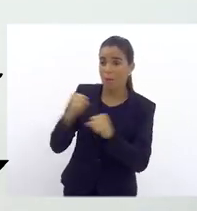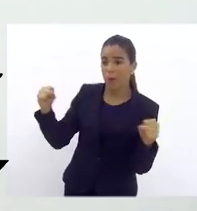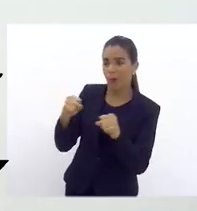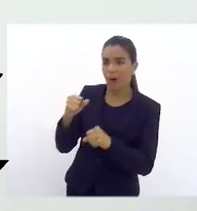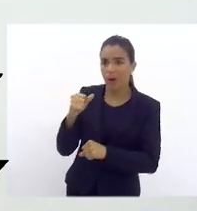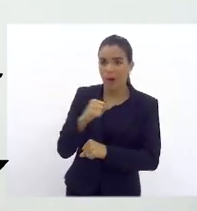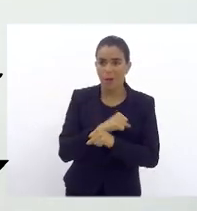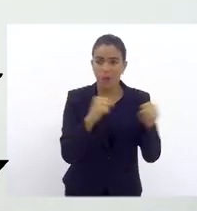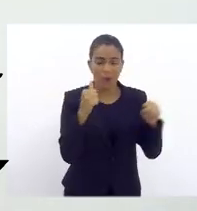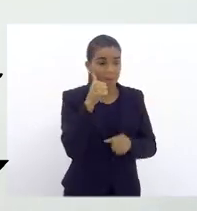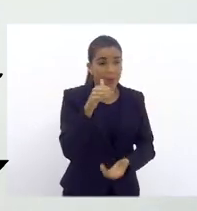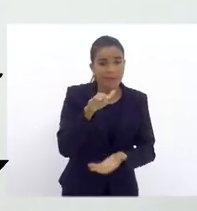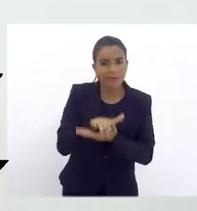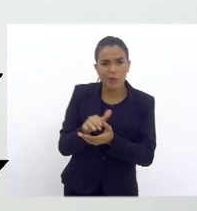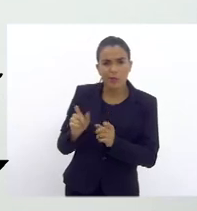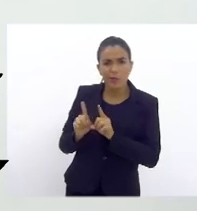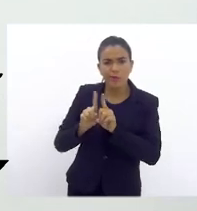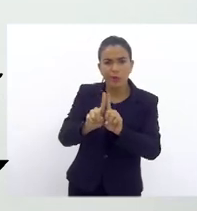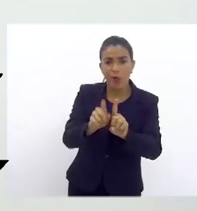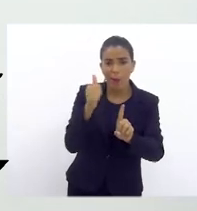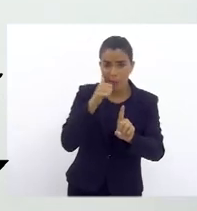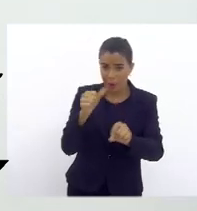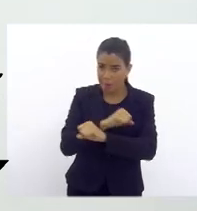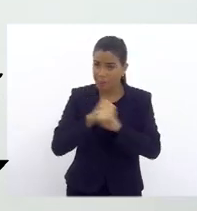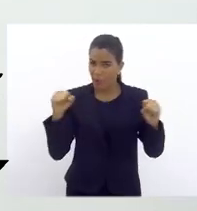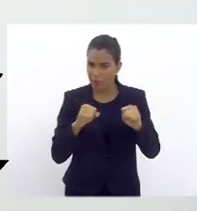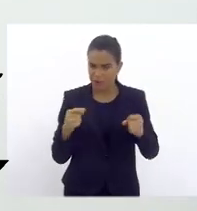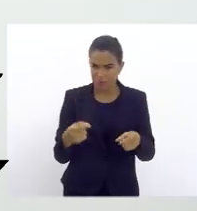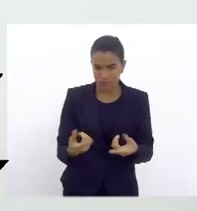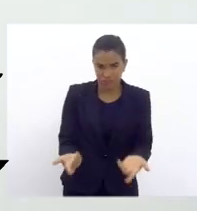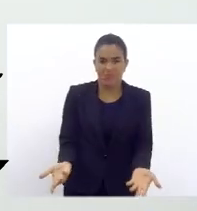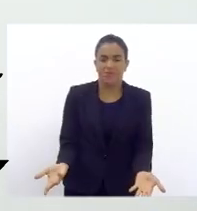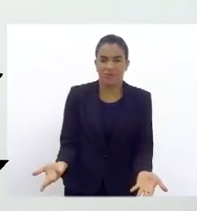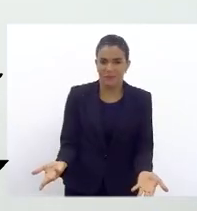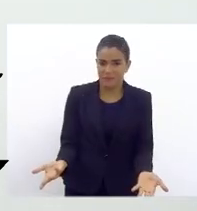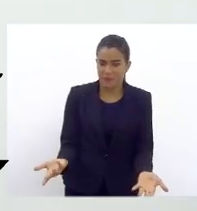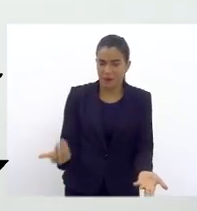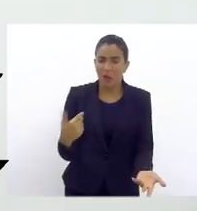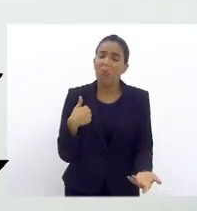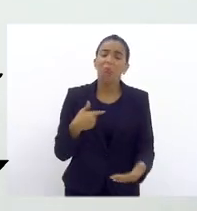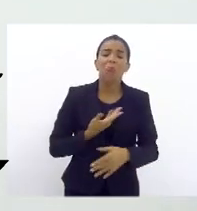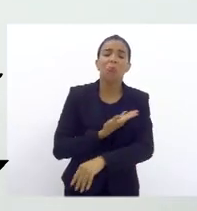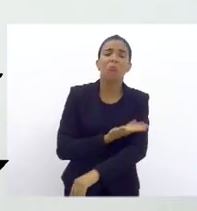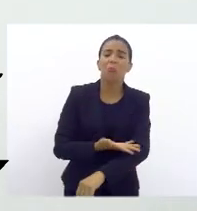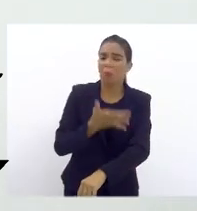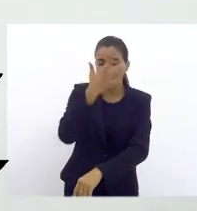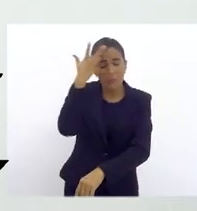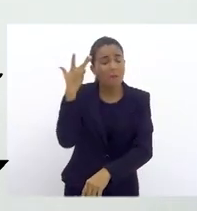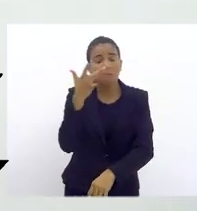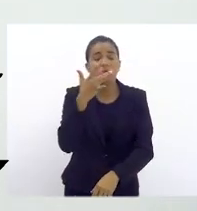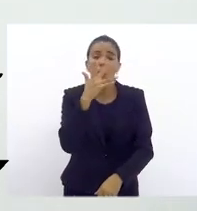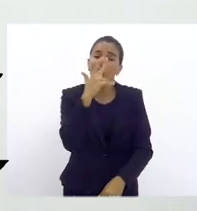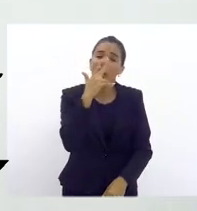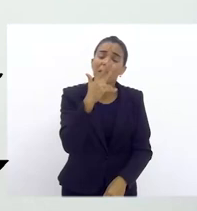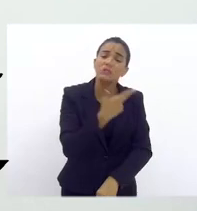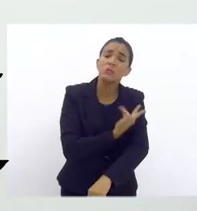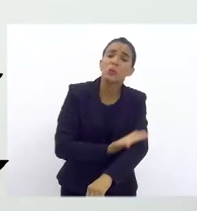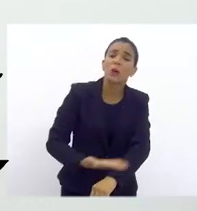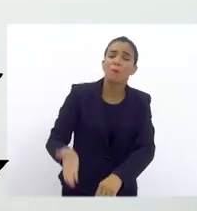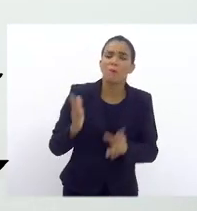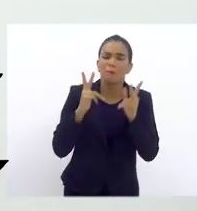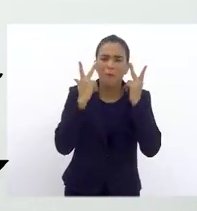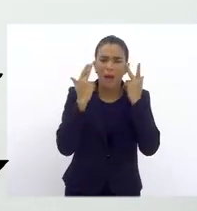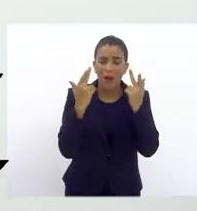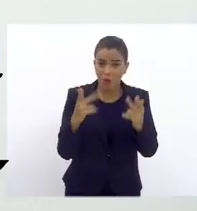esposa comigo ouvindo mulher bomba isso tornou muito normal para as pessoas falarem mas para nós